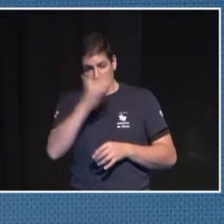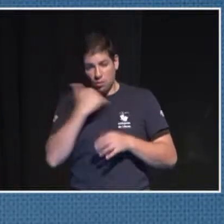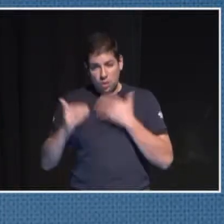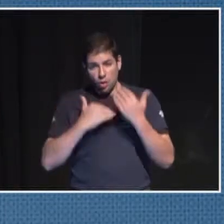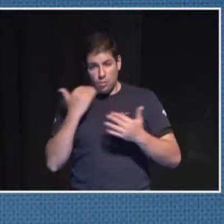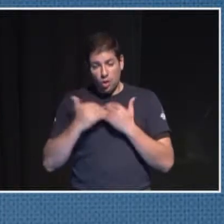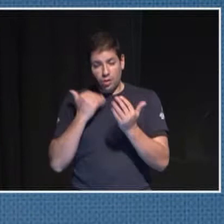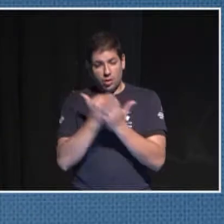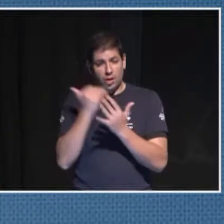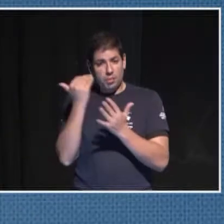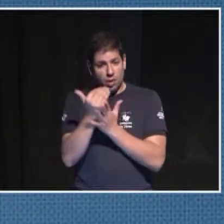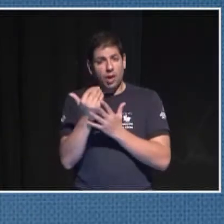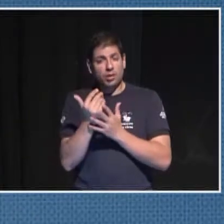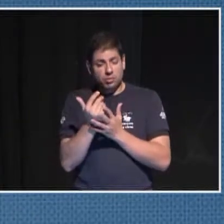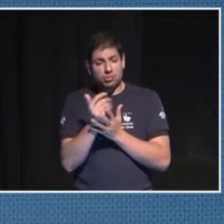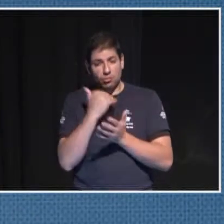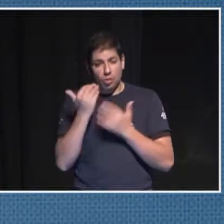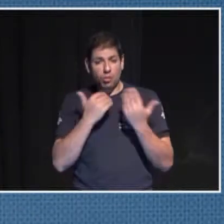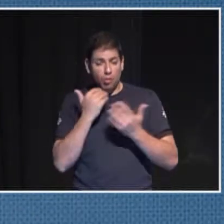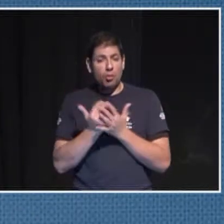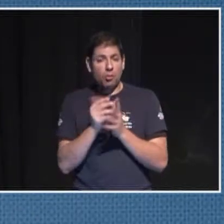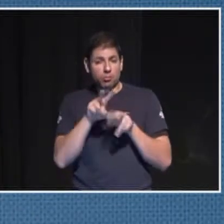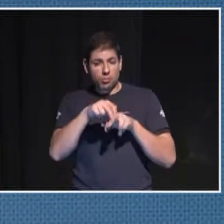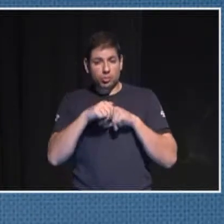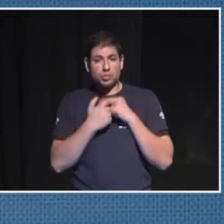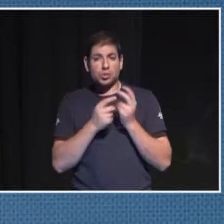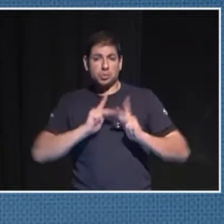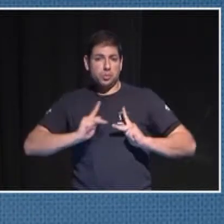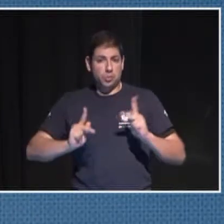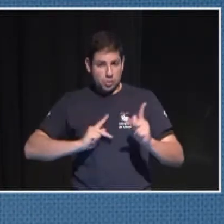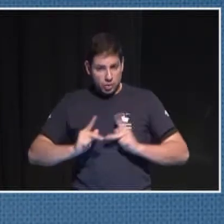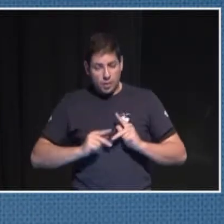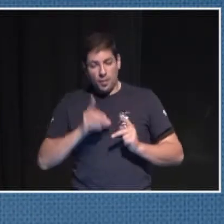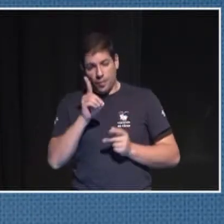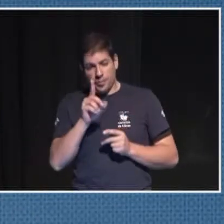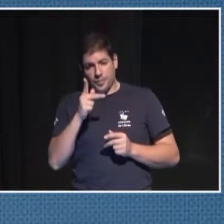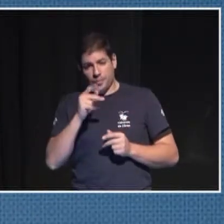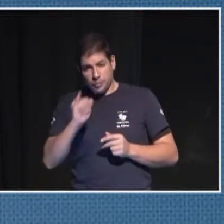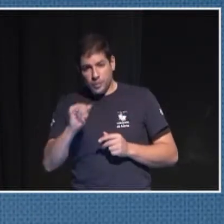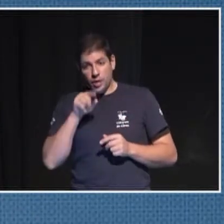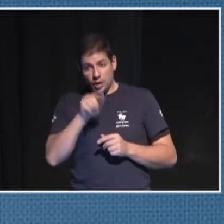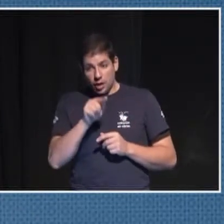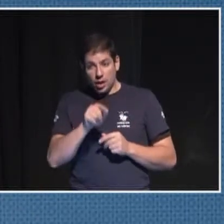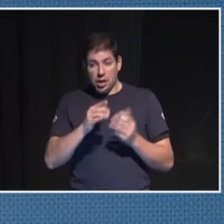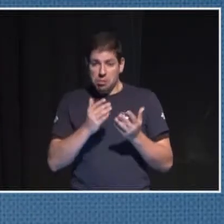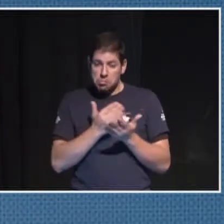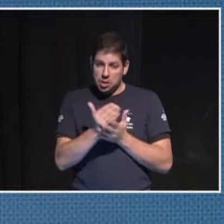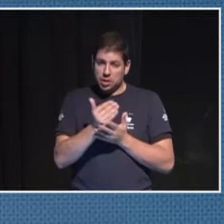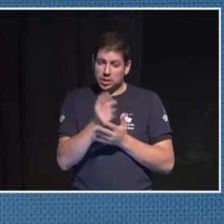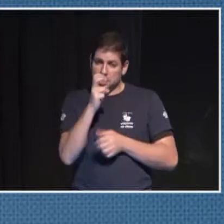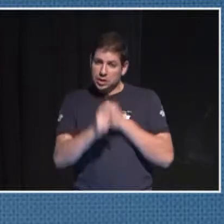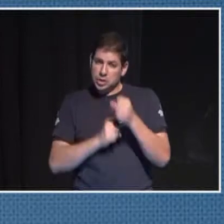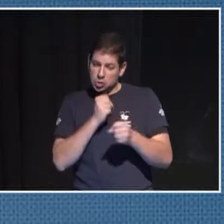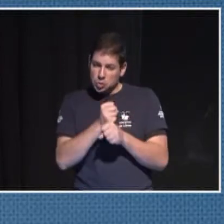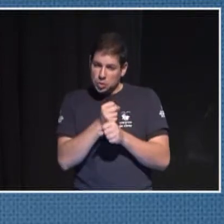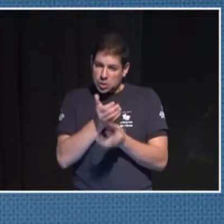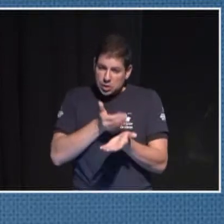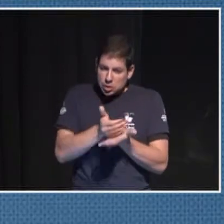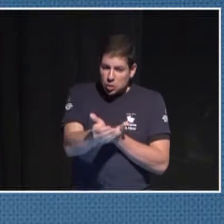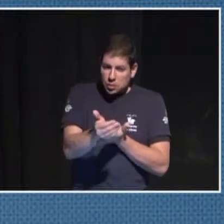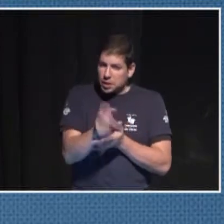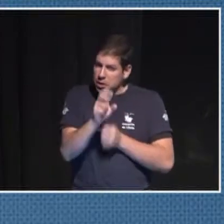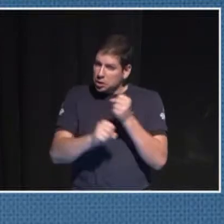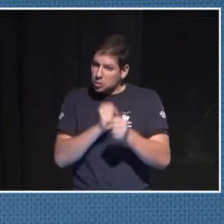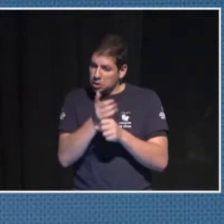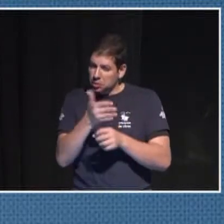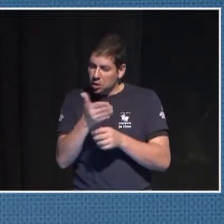mais frequente de óbito da doença. A doença pulmonar intersticial costuma aparecer nos 5 primeiros anos de diagnóstico de